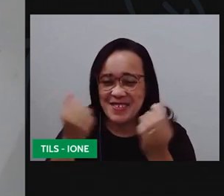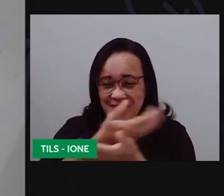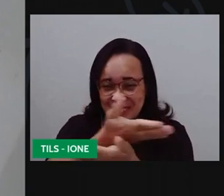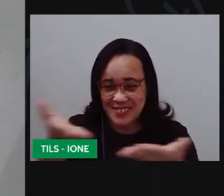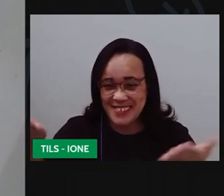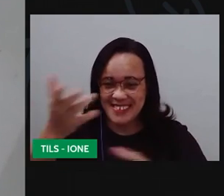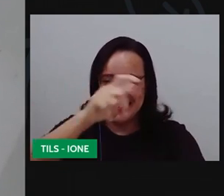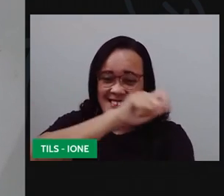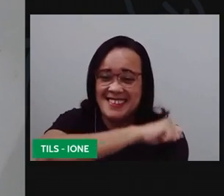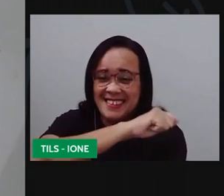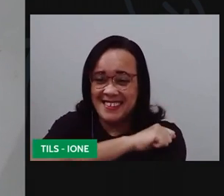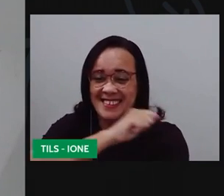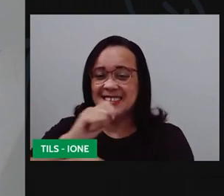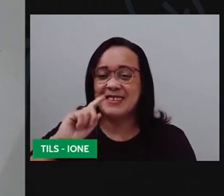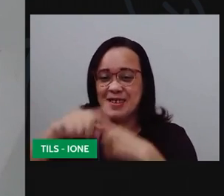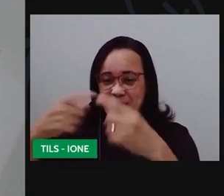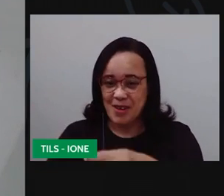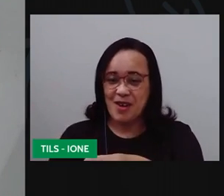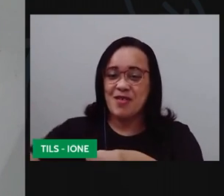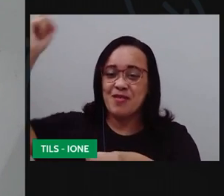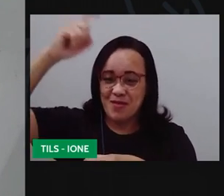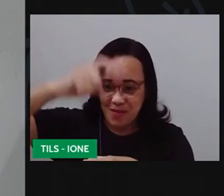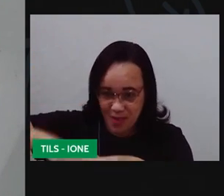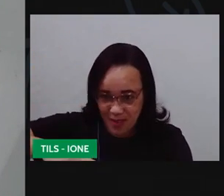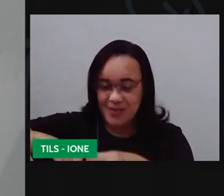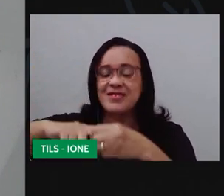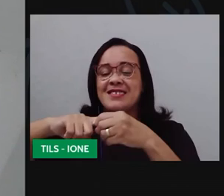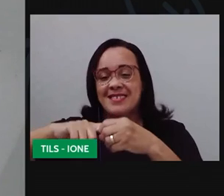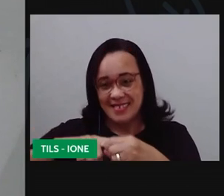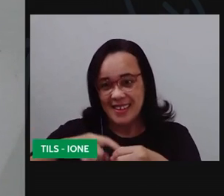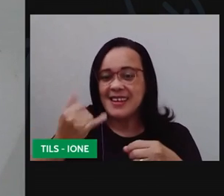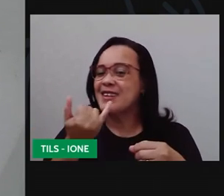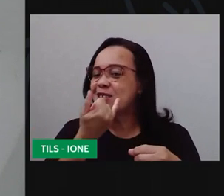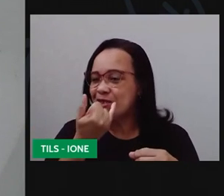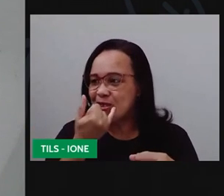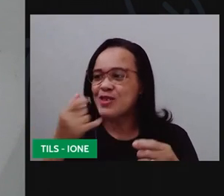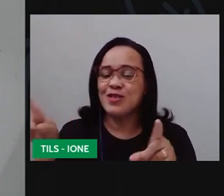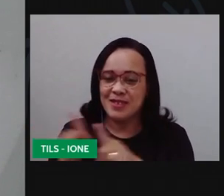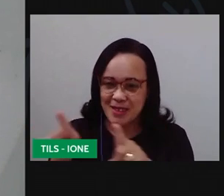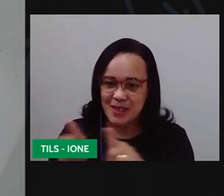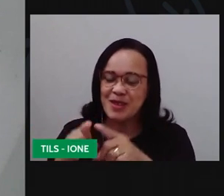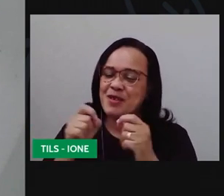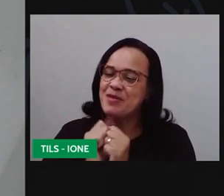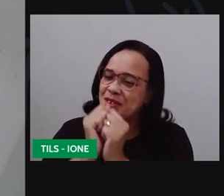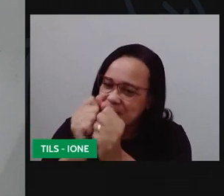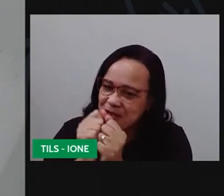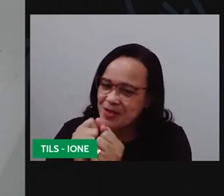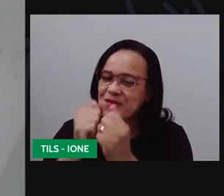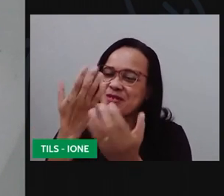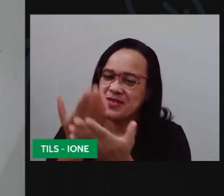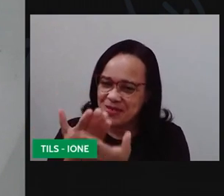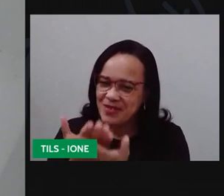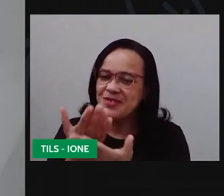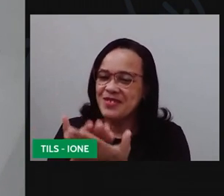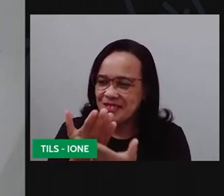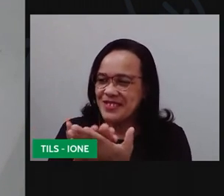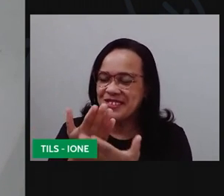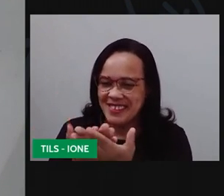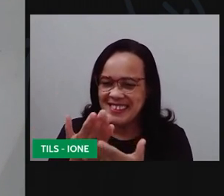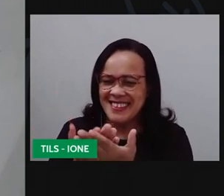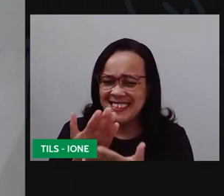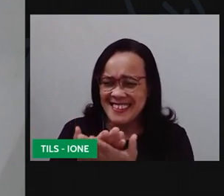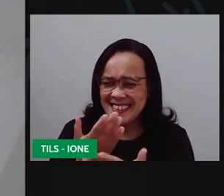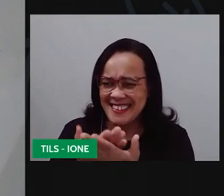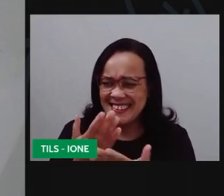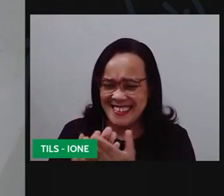Voltaremos aí eu e Anderson com vocês e onde vai a participarem de outras aulas que vocês irão encontrar e eu estou aqui bem já